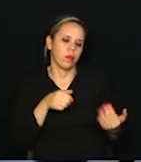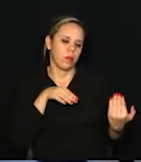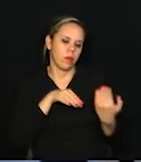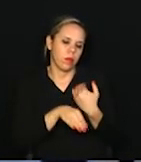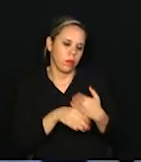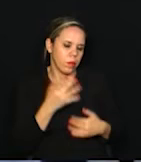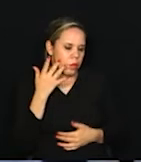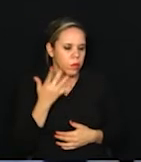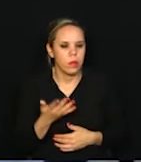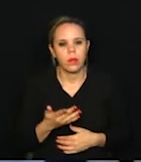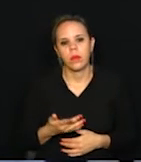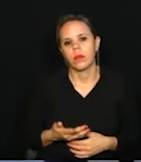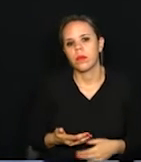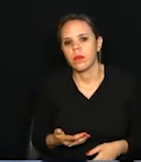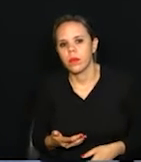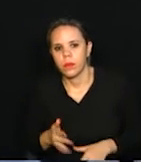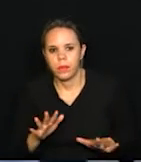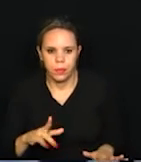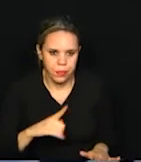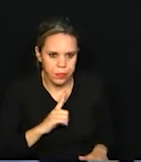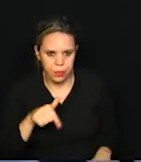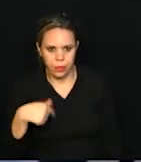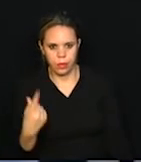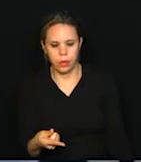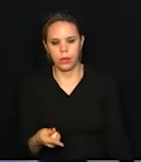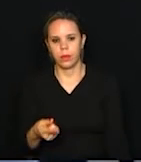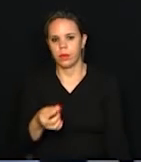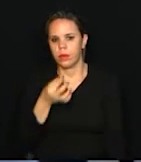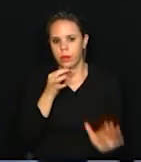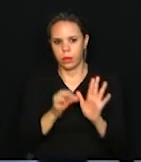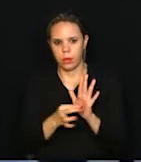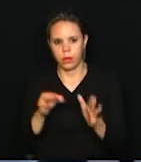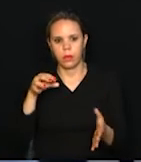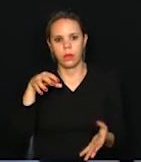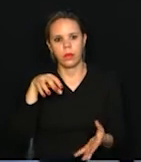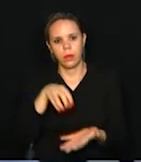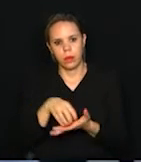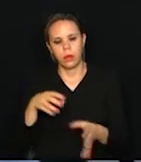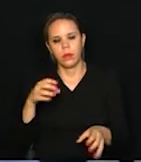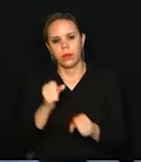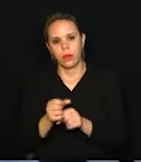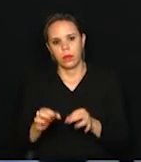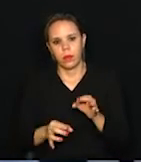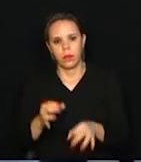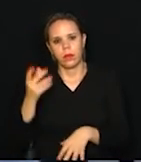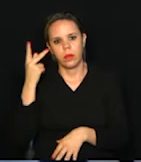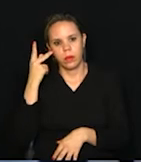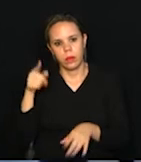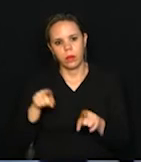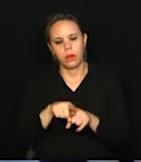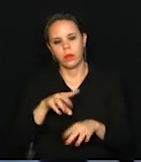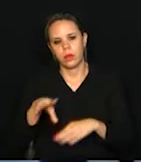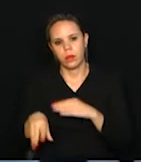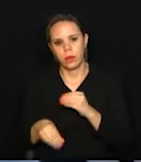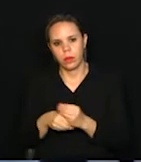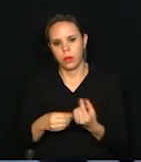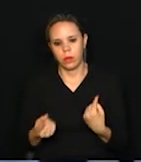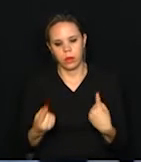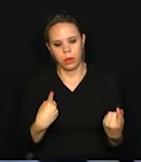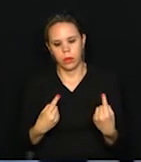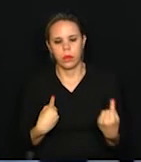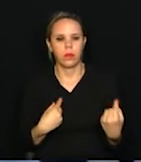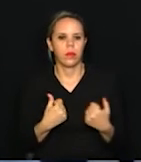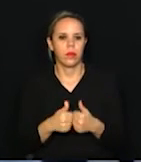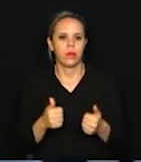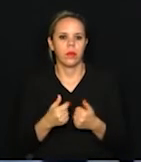vamos dizer assim, né? Mas isso teve depois manifestações de tribunais aí, sobretudo em São Paulo, que implantou lá um corredor de ônibus com